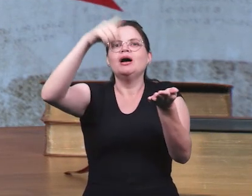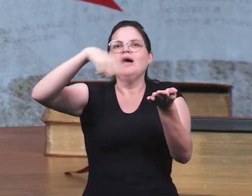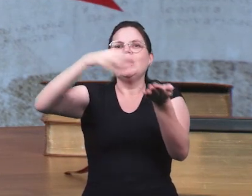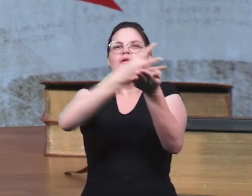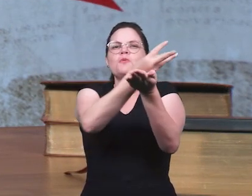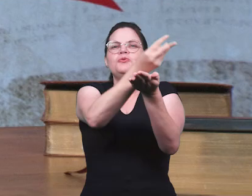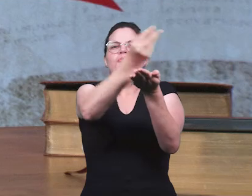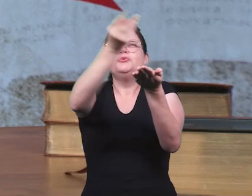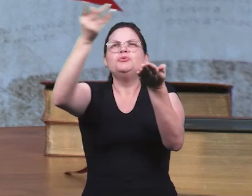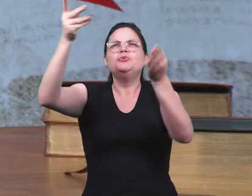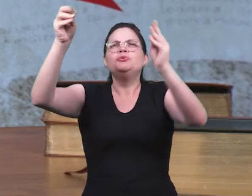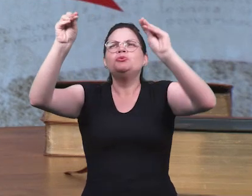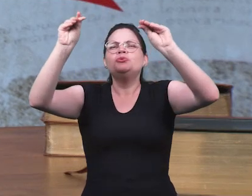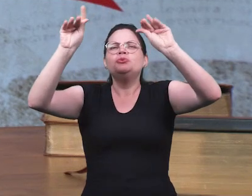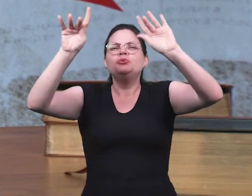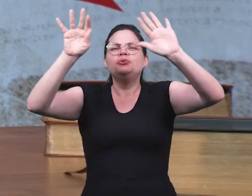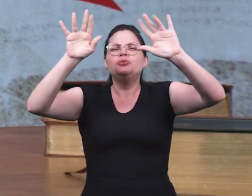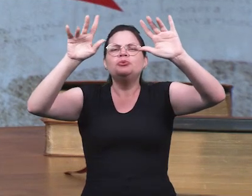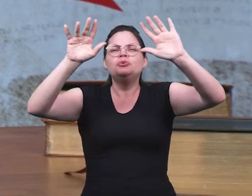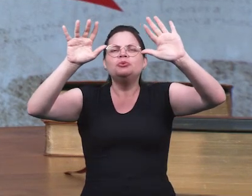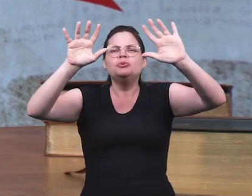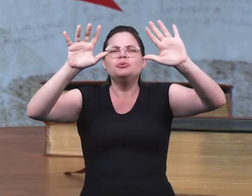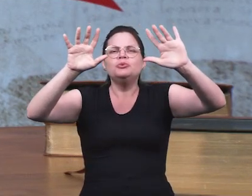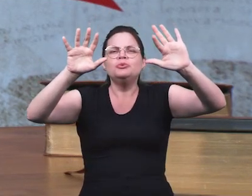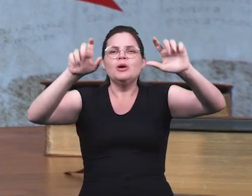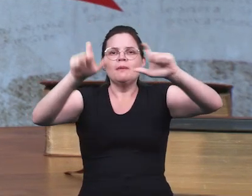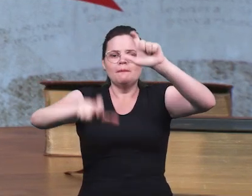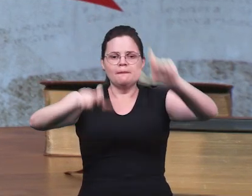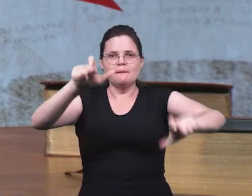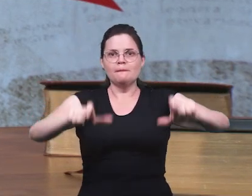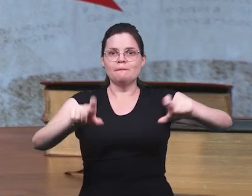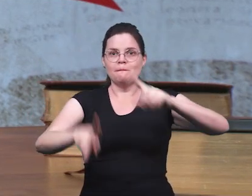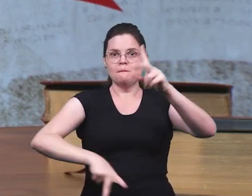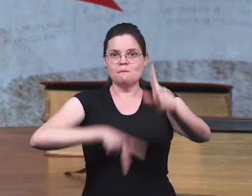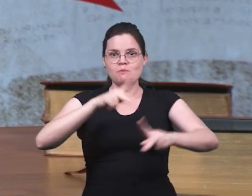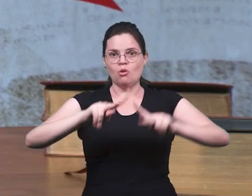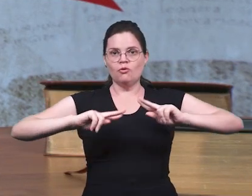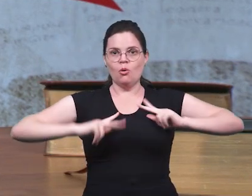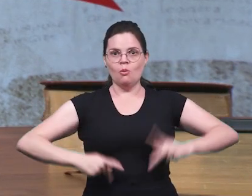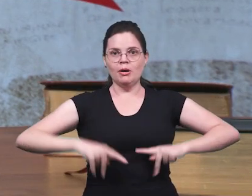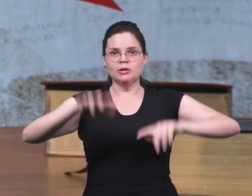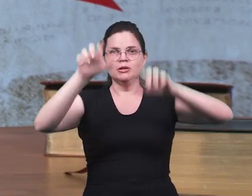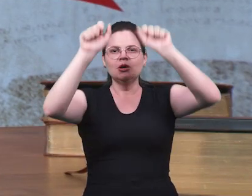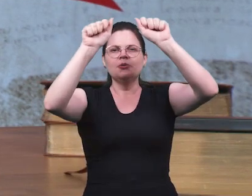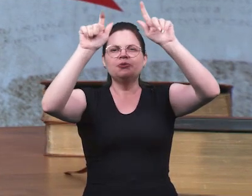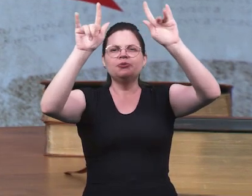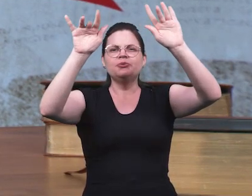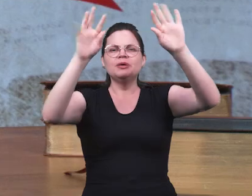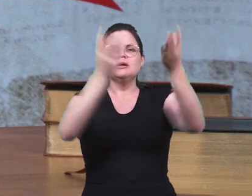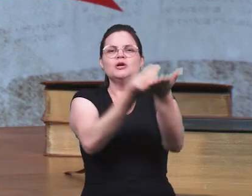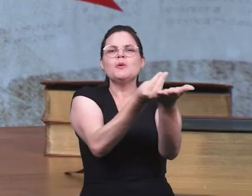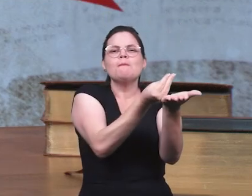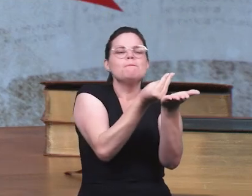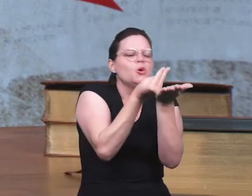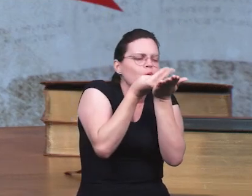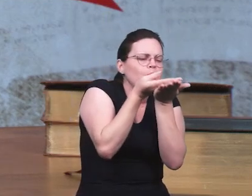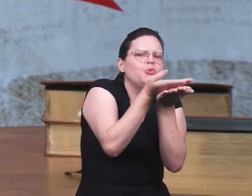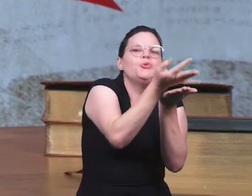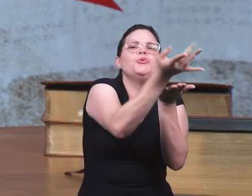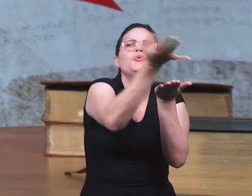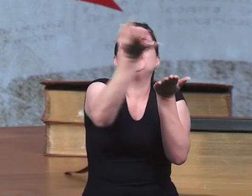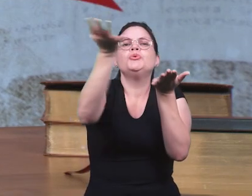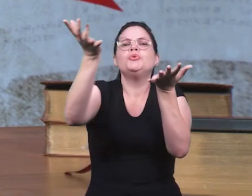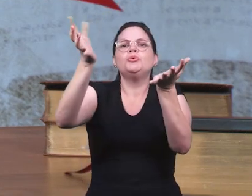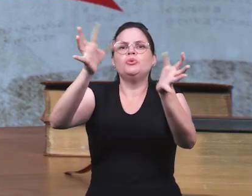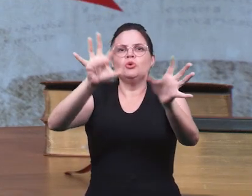miúdo sobre toda a terra do Egito, e se tornará em sarna, que arrebente em